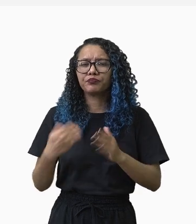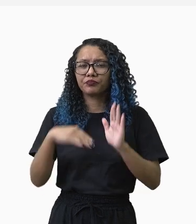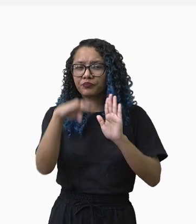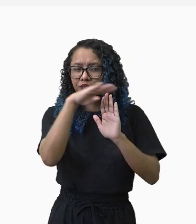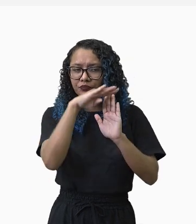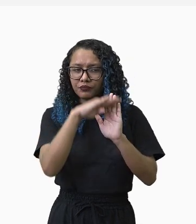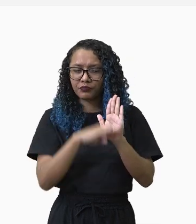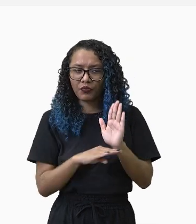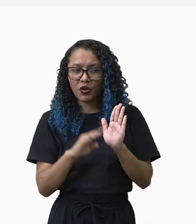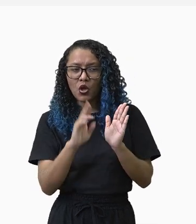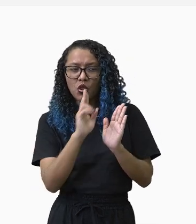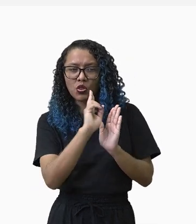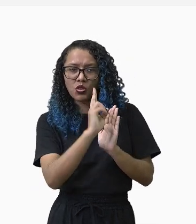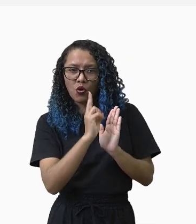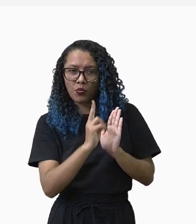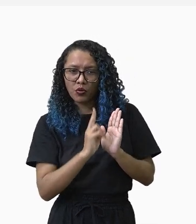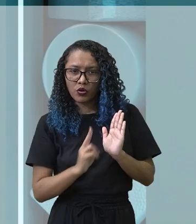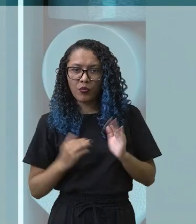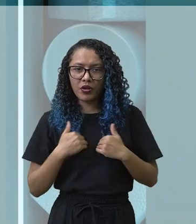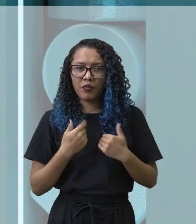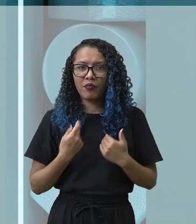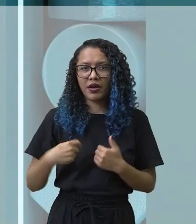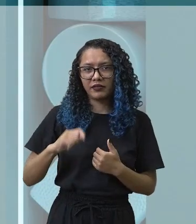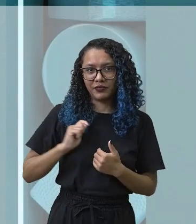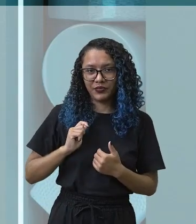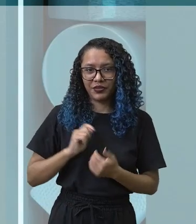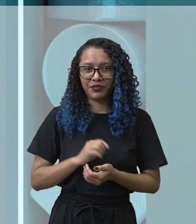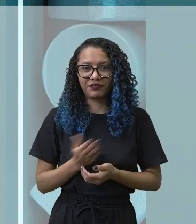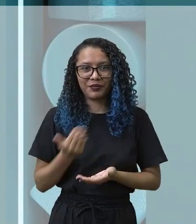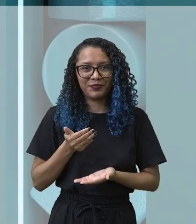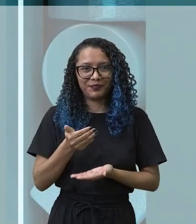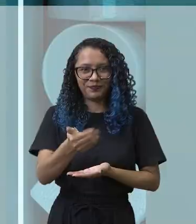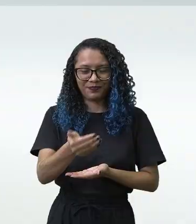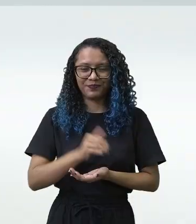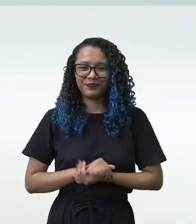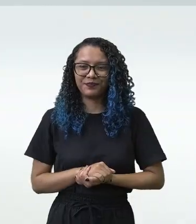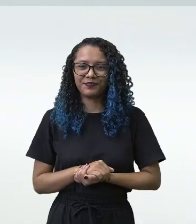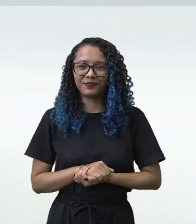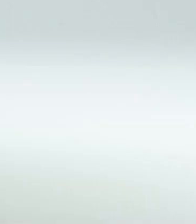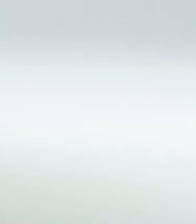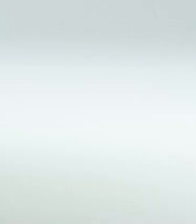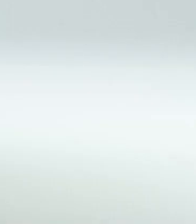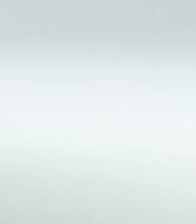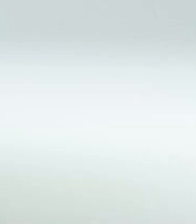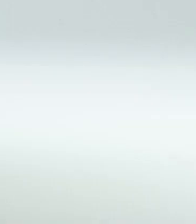de nome dos Animais em espanhol vamos a nossa aula então